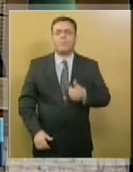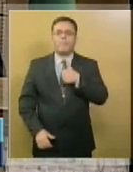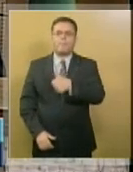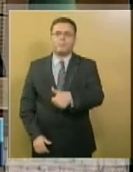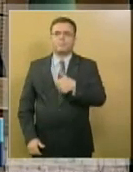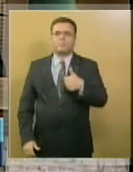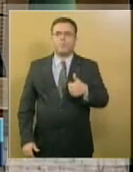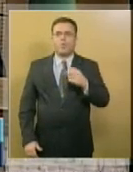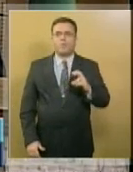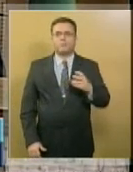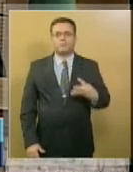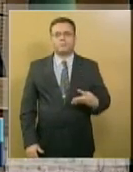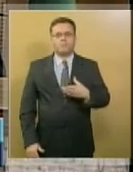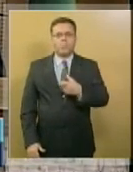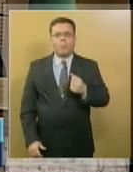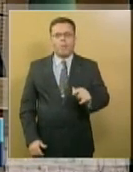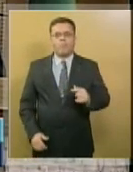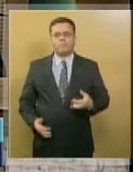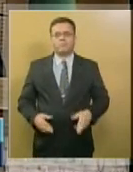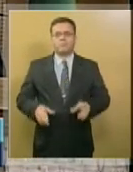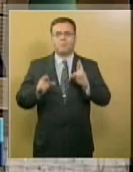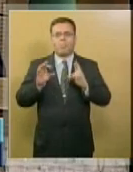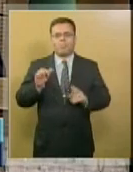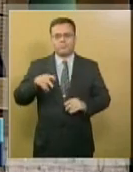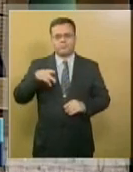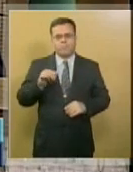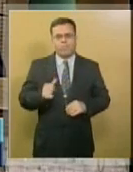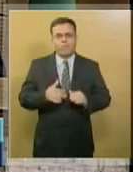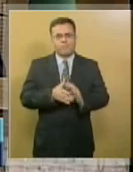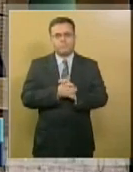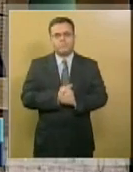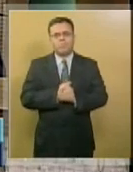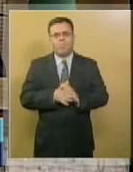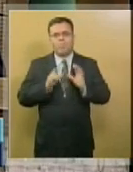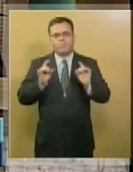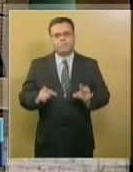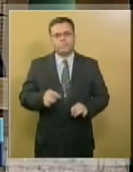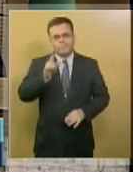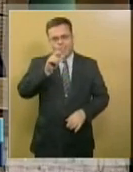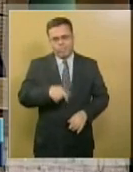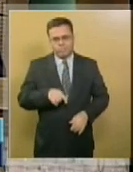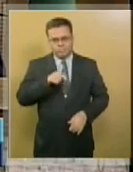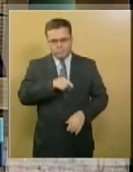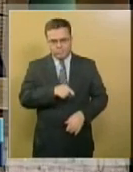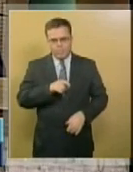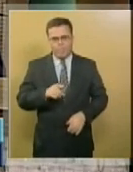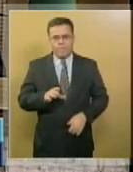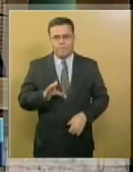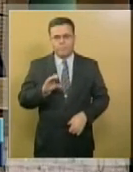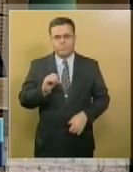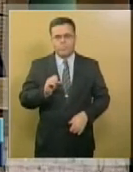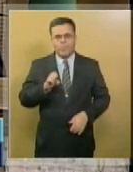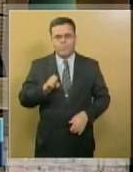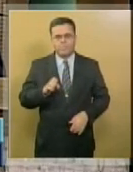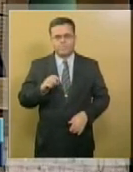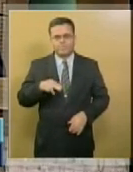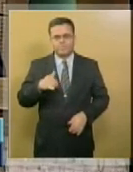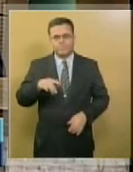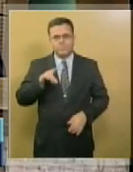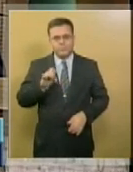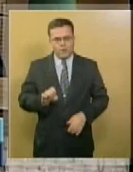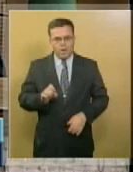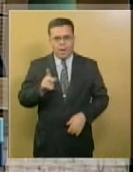de autoria da deputada Ana Lúcia, com congratulações, ilustríssima senhora Ozenilde de Souza